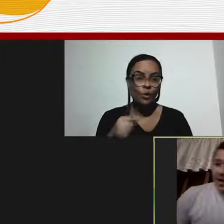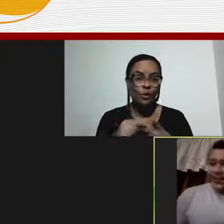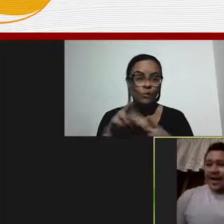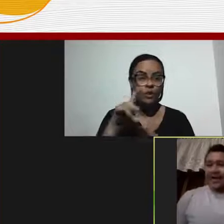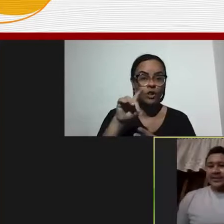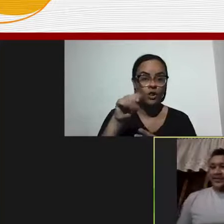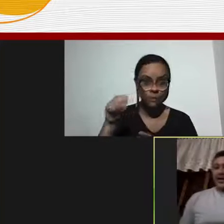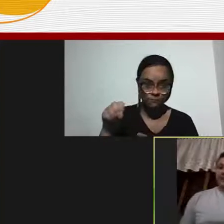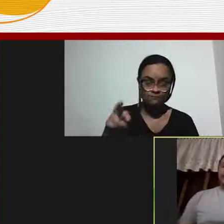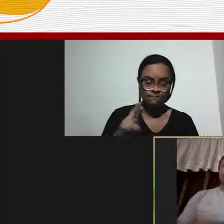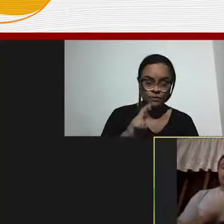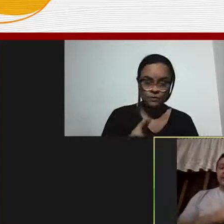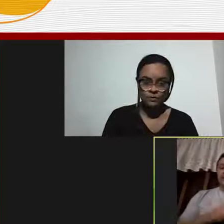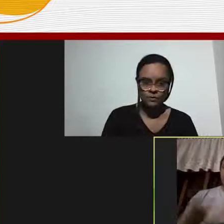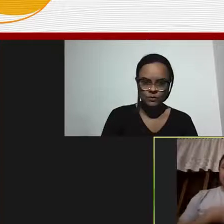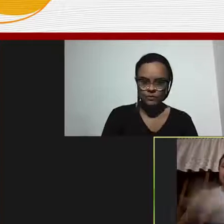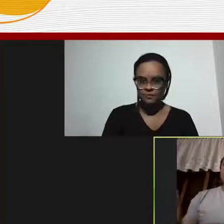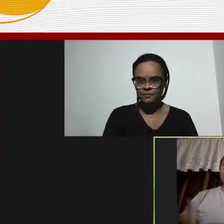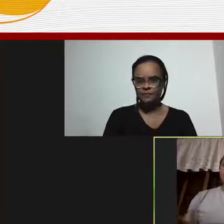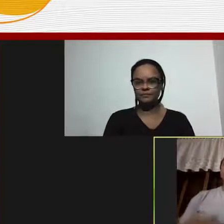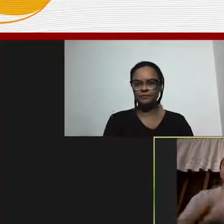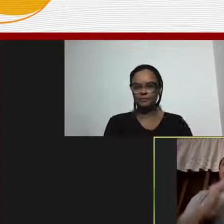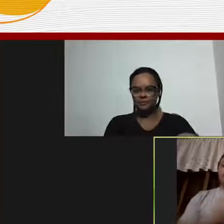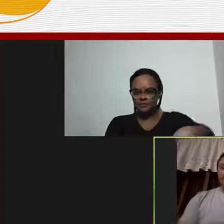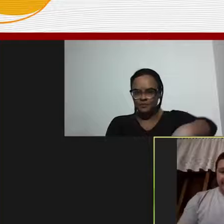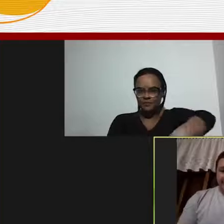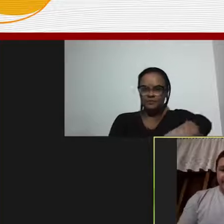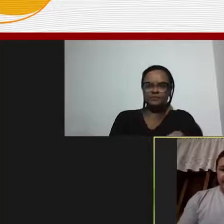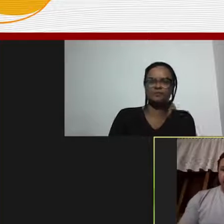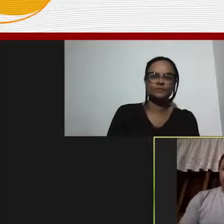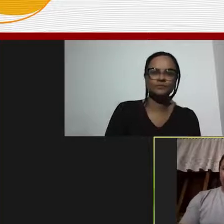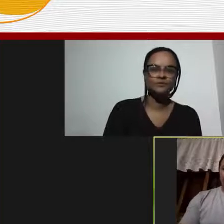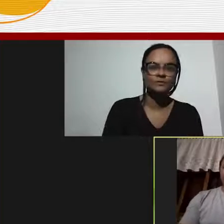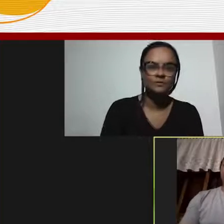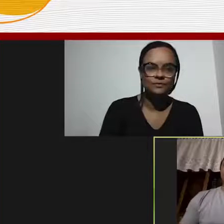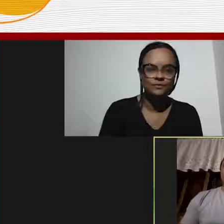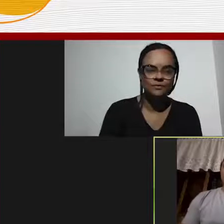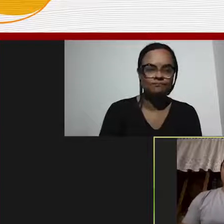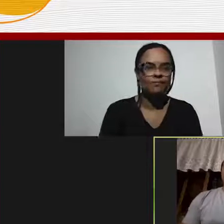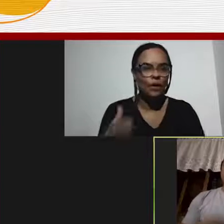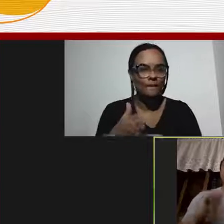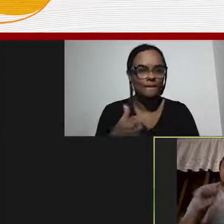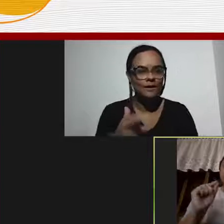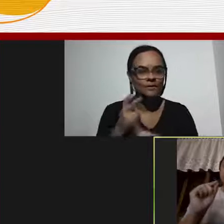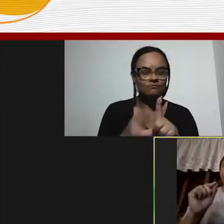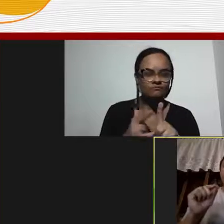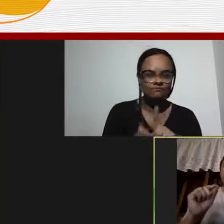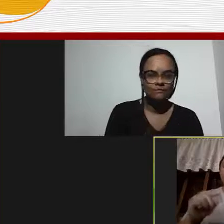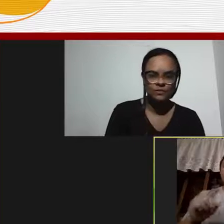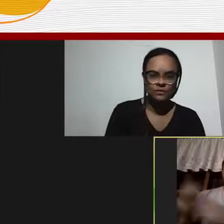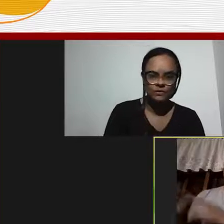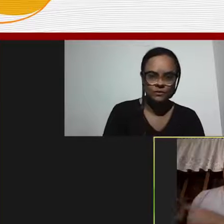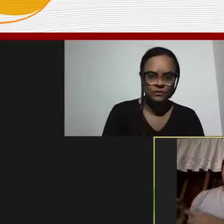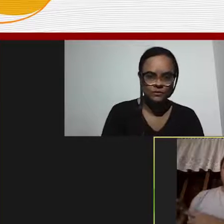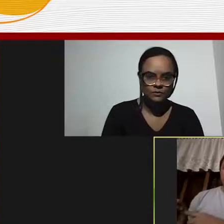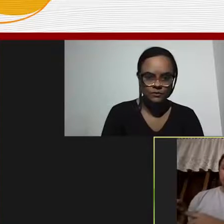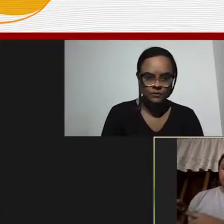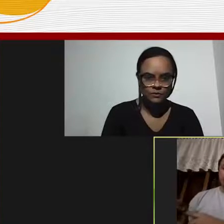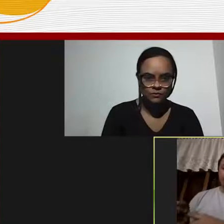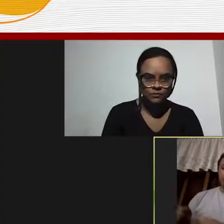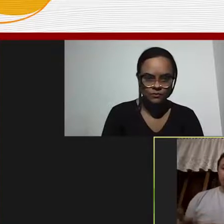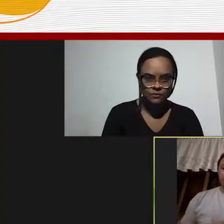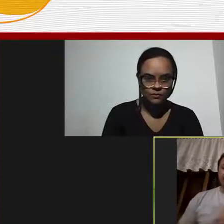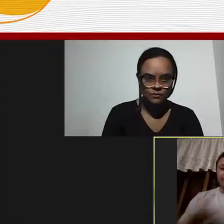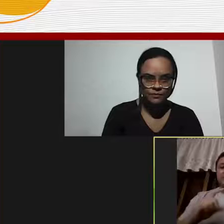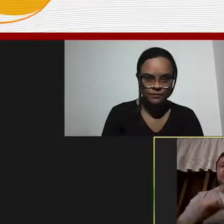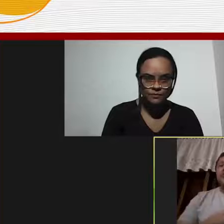responde, mas obrigado por você estar nos acompanhando, participando da live, né? E você falou, antes de responder a